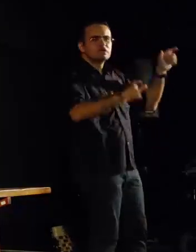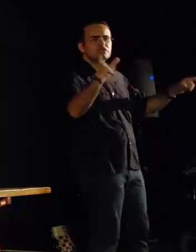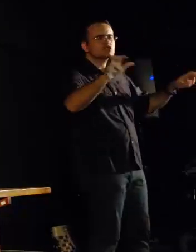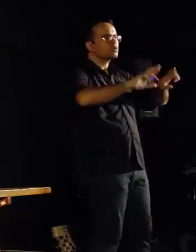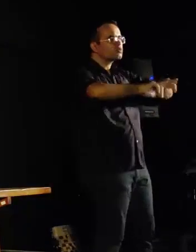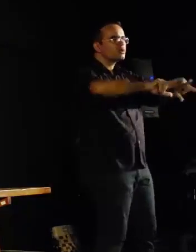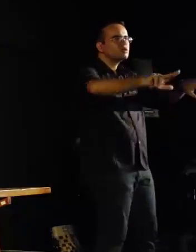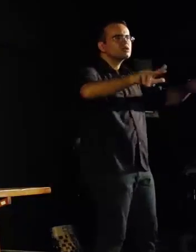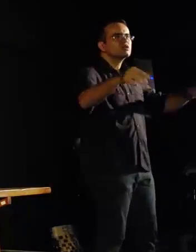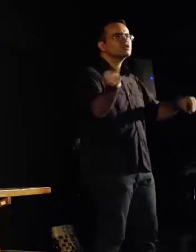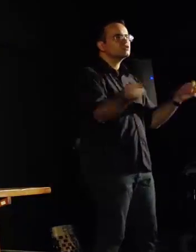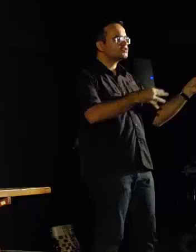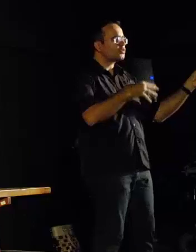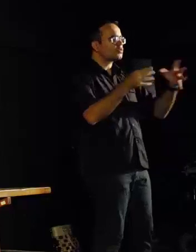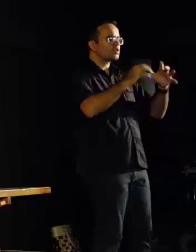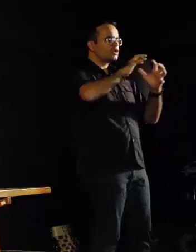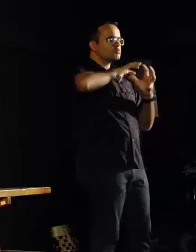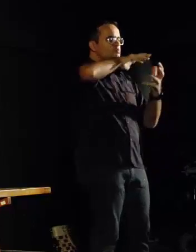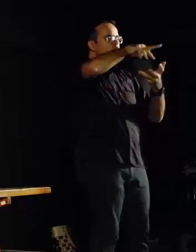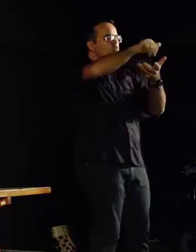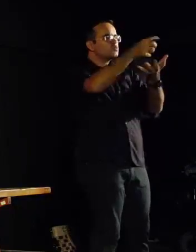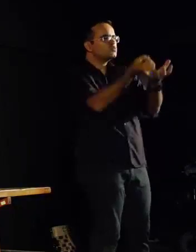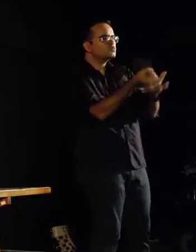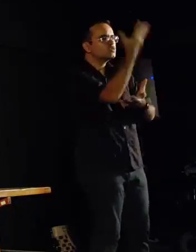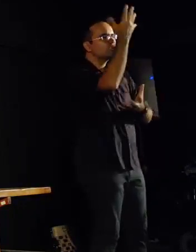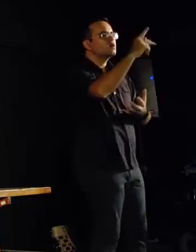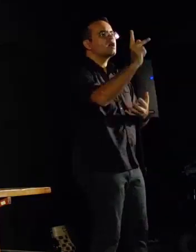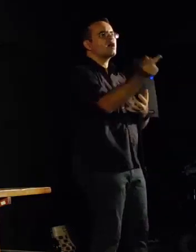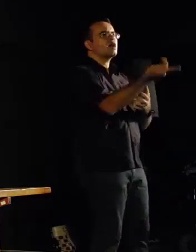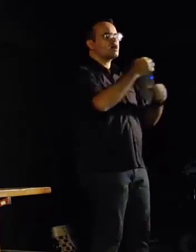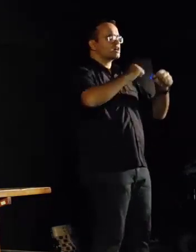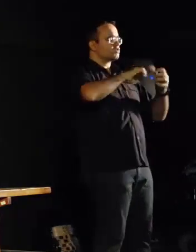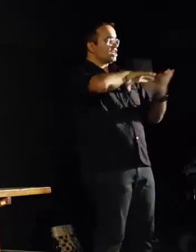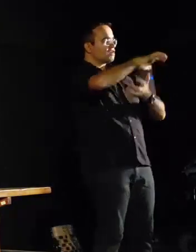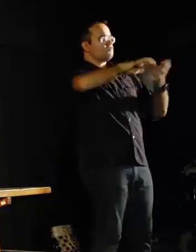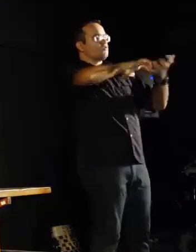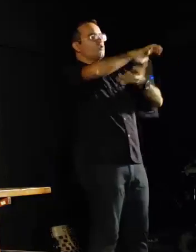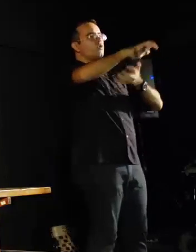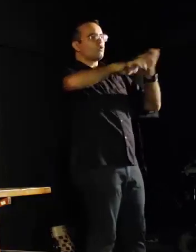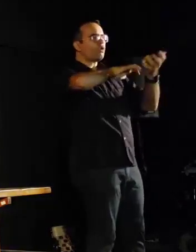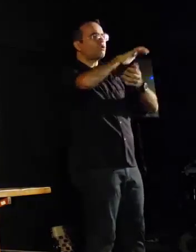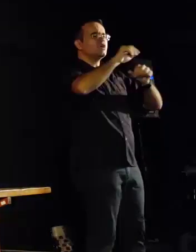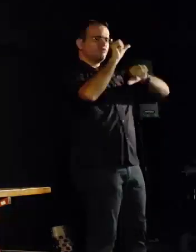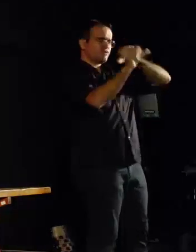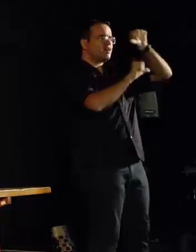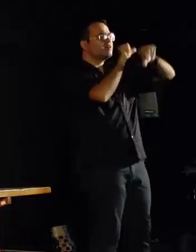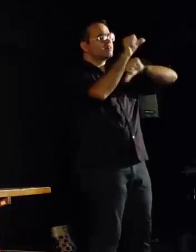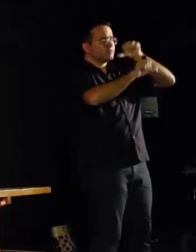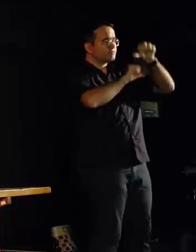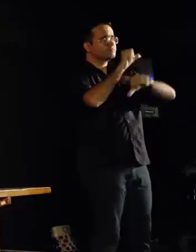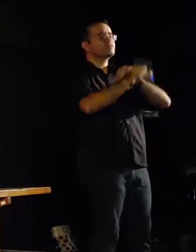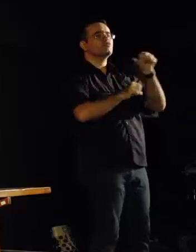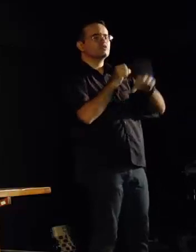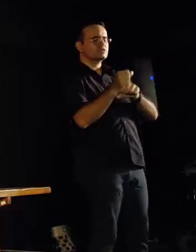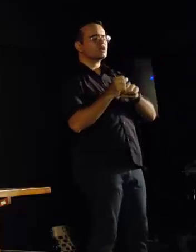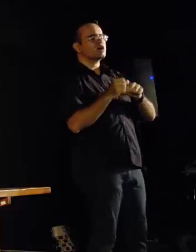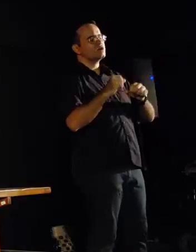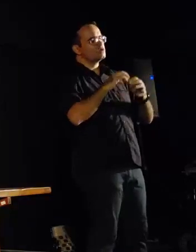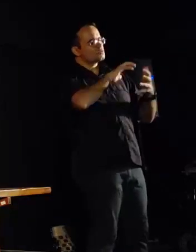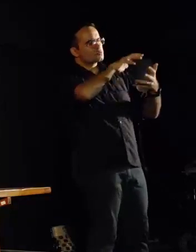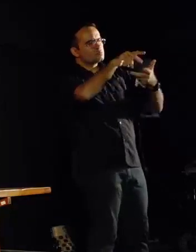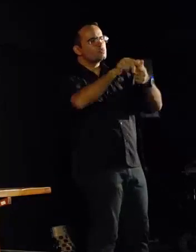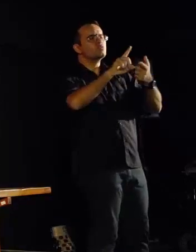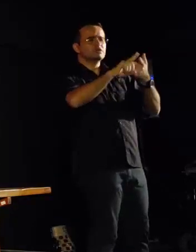explosões do mundo, de explosões das revoltas, que vão transformar tudo, inclusive as nossas formas de fazer política. Não digo aqui